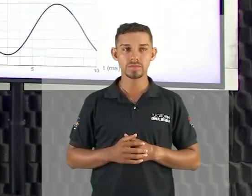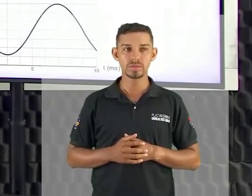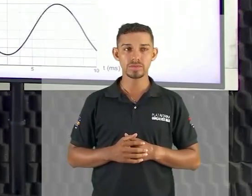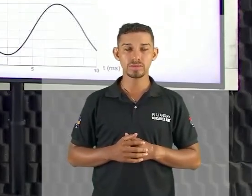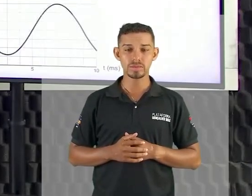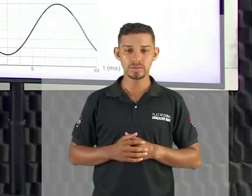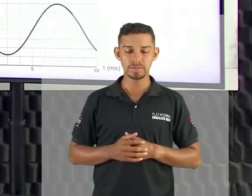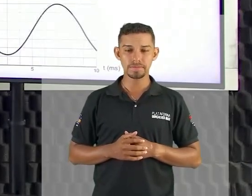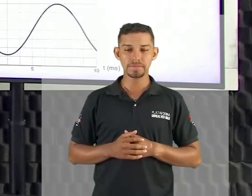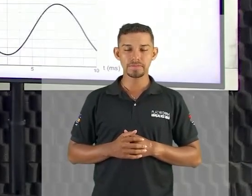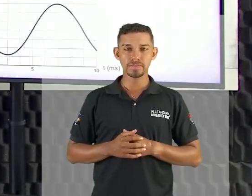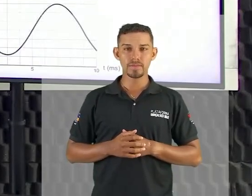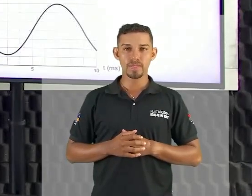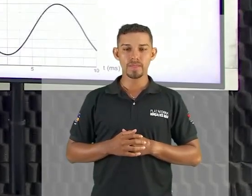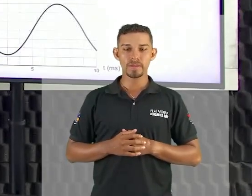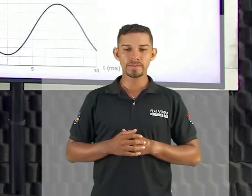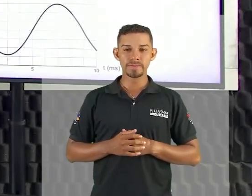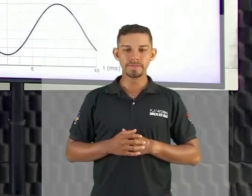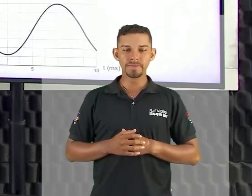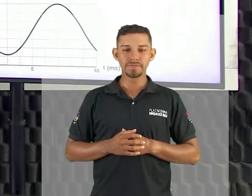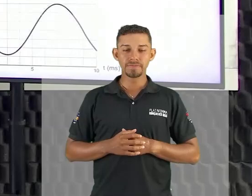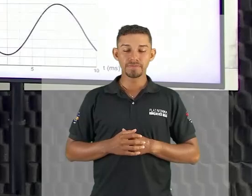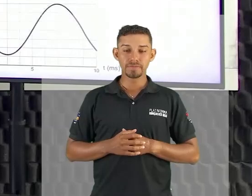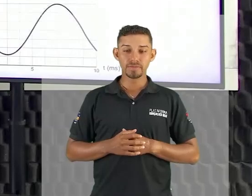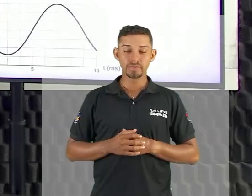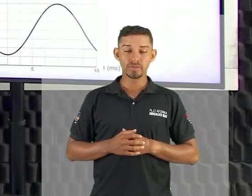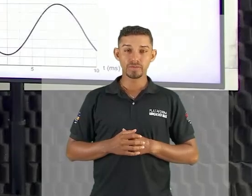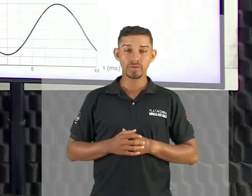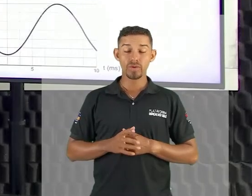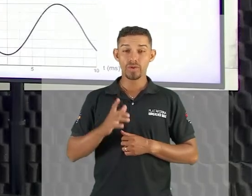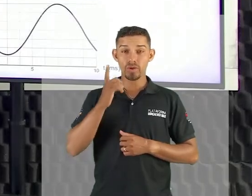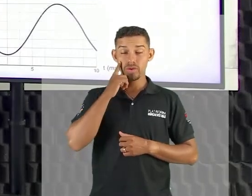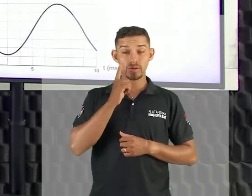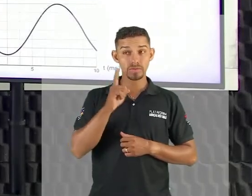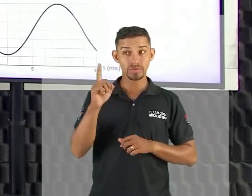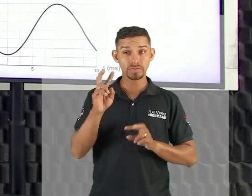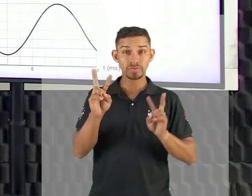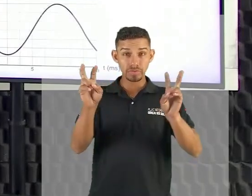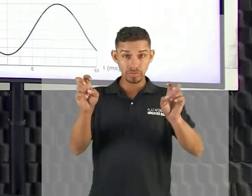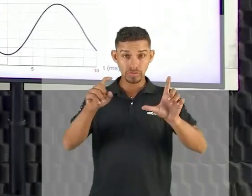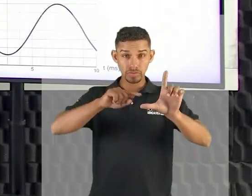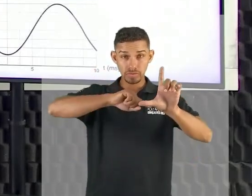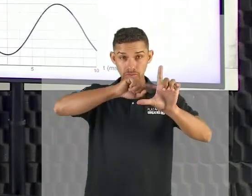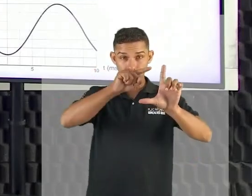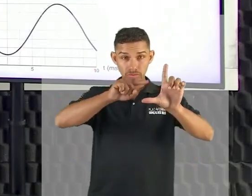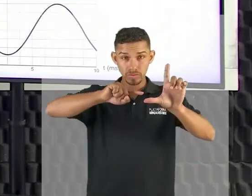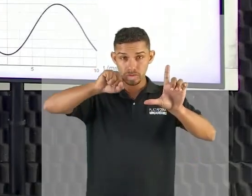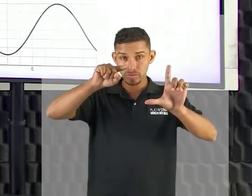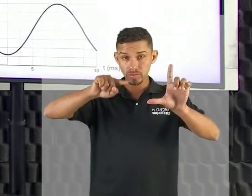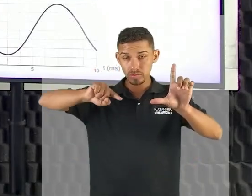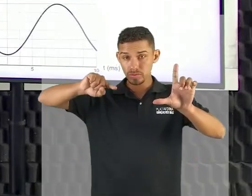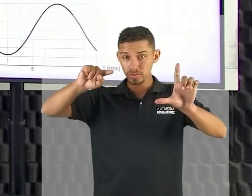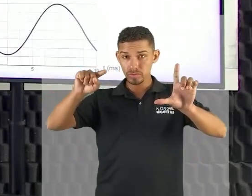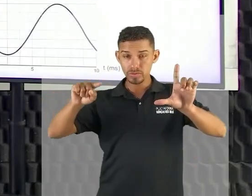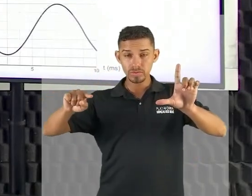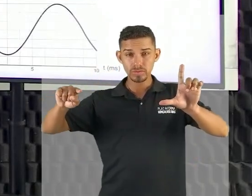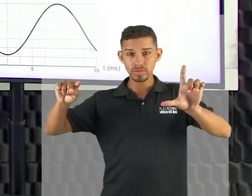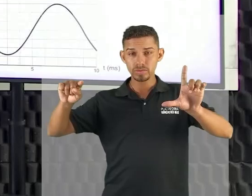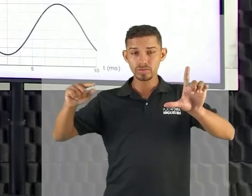voltar gente no estudo de ondas questão número